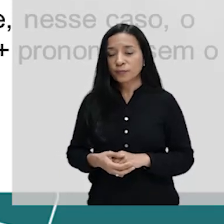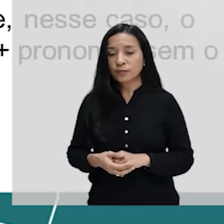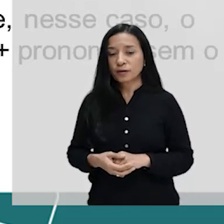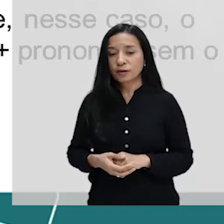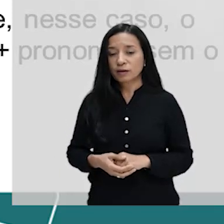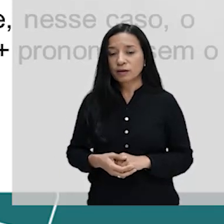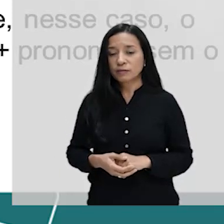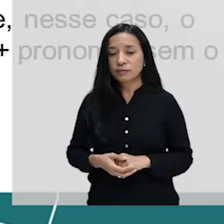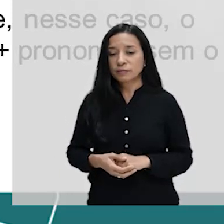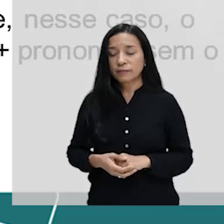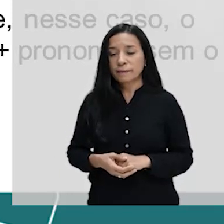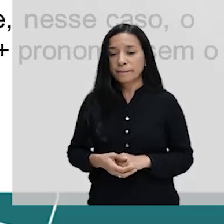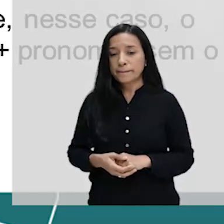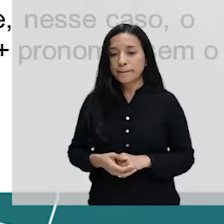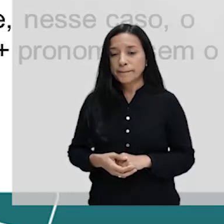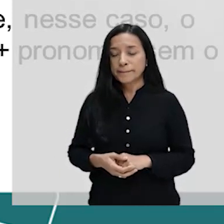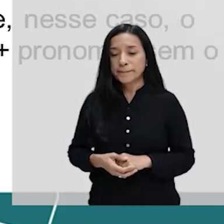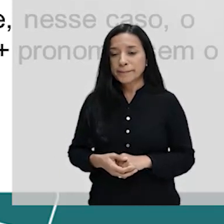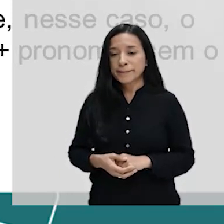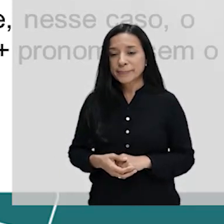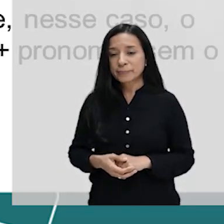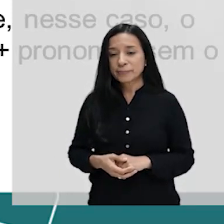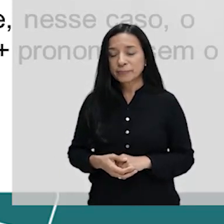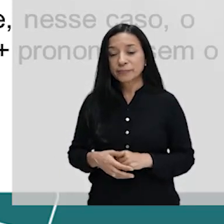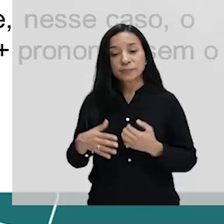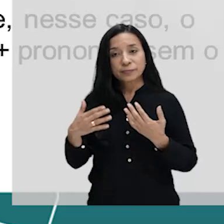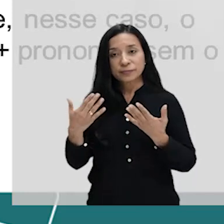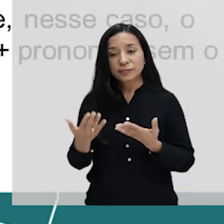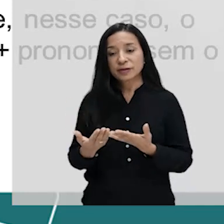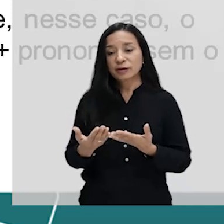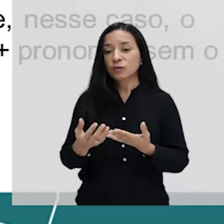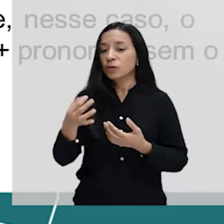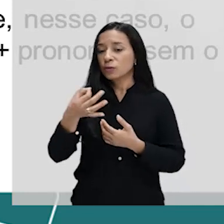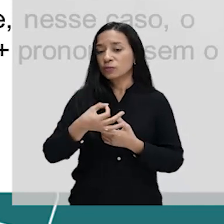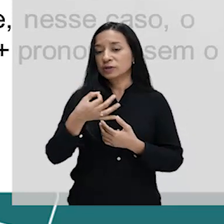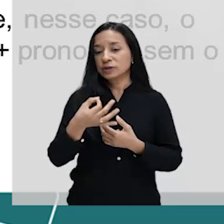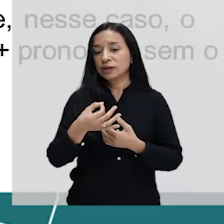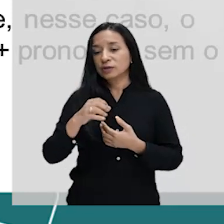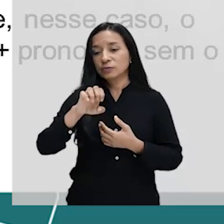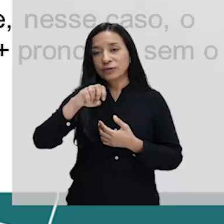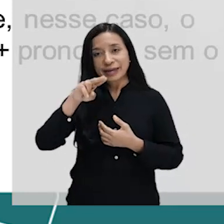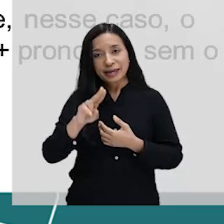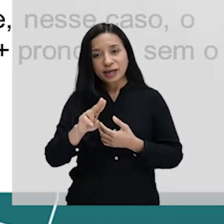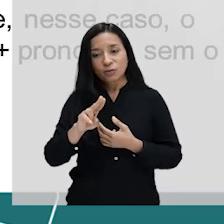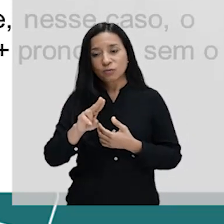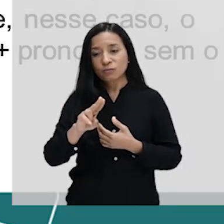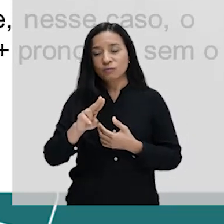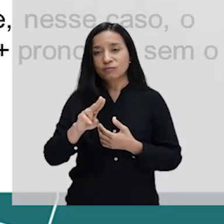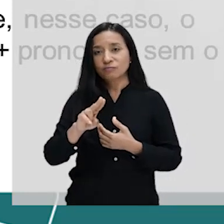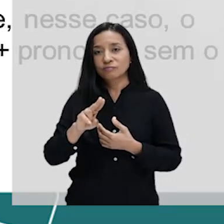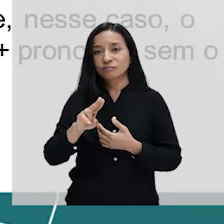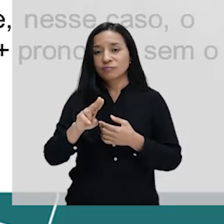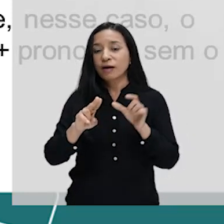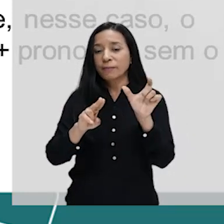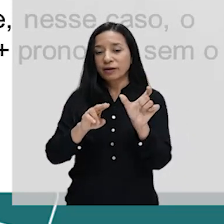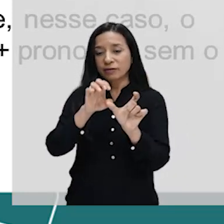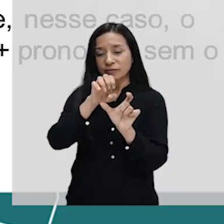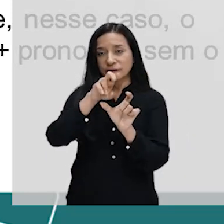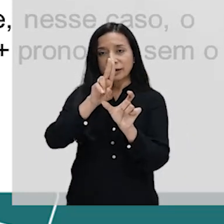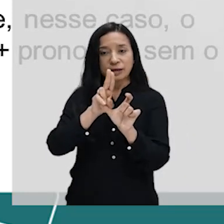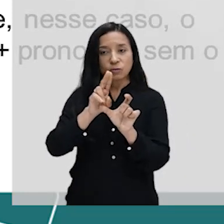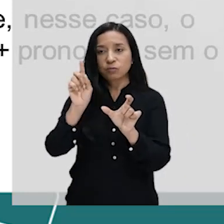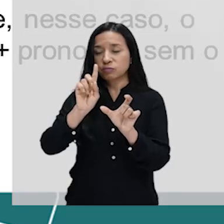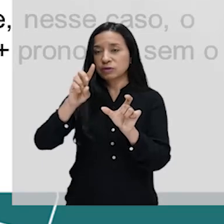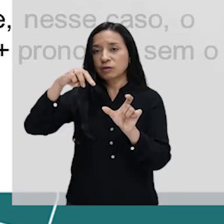eu. Ele disse para eu ficar. Então, o correto seria para eu ficar, não para mim ficar, né? Ele